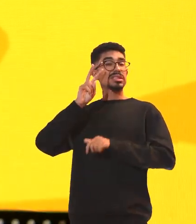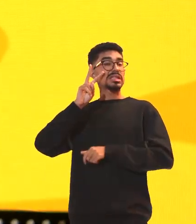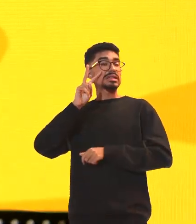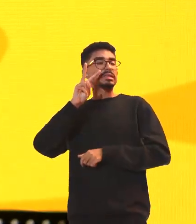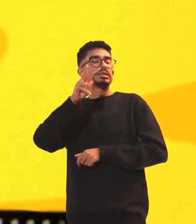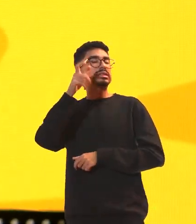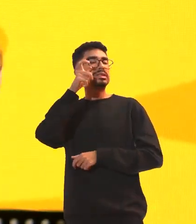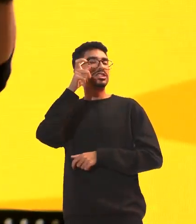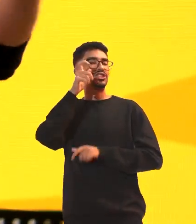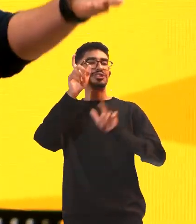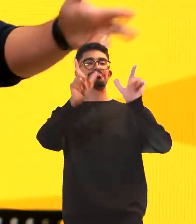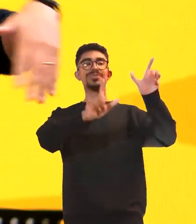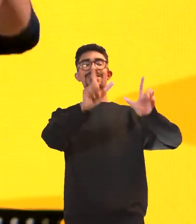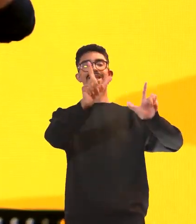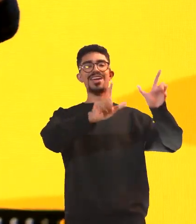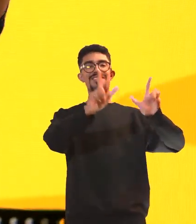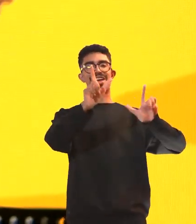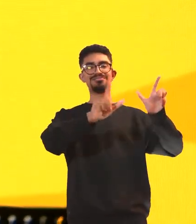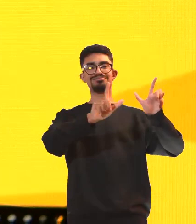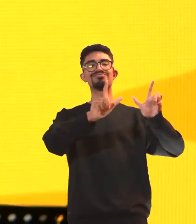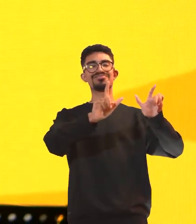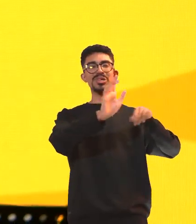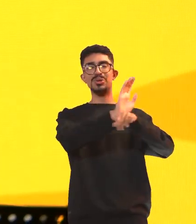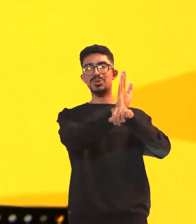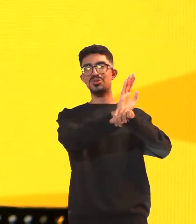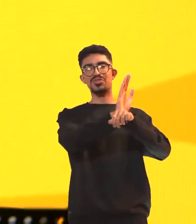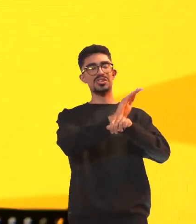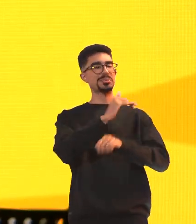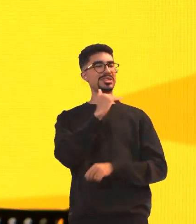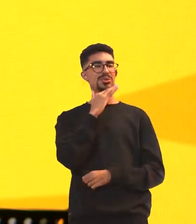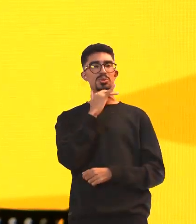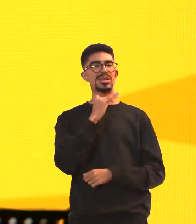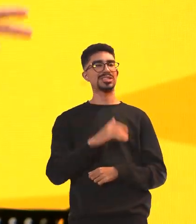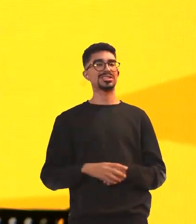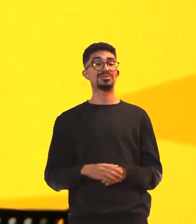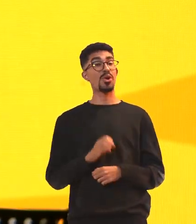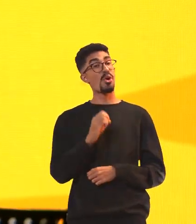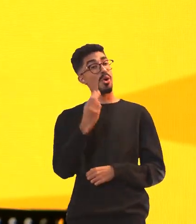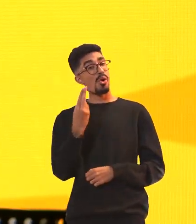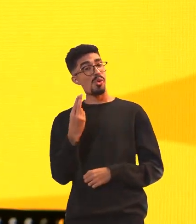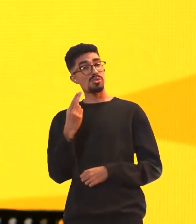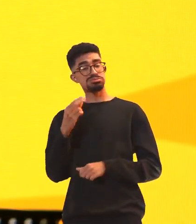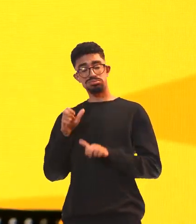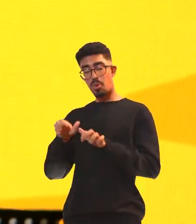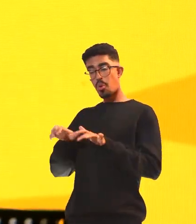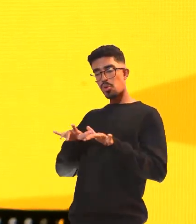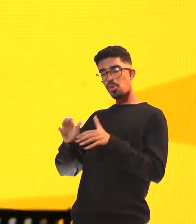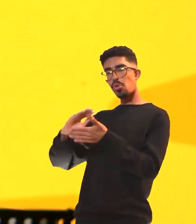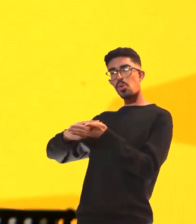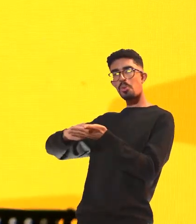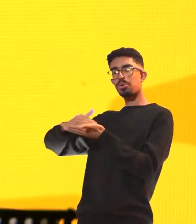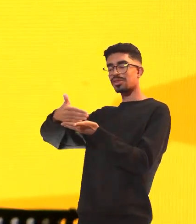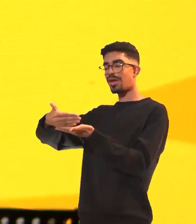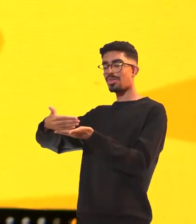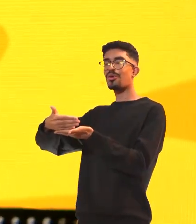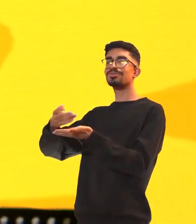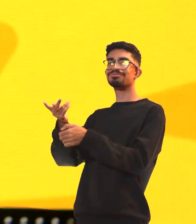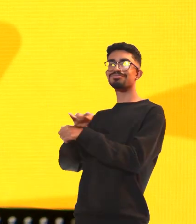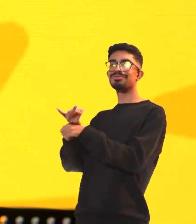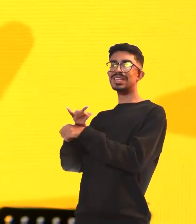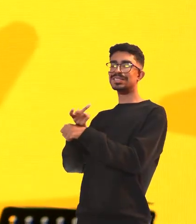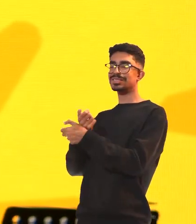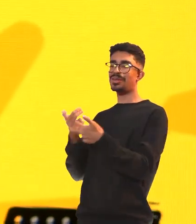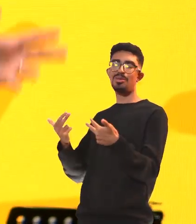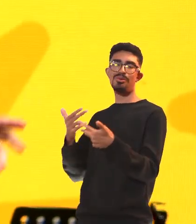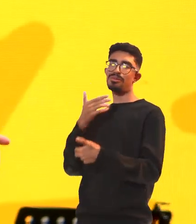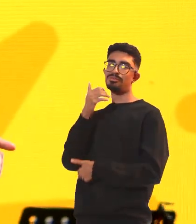estar é na frente do computador, procurando coisas que não deveria procurar, conversando com pessoas que não deveria conversar, com o celular,